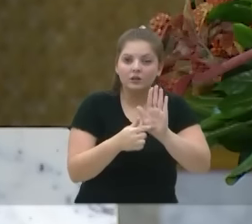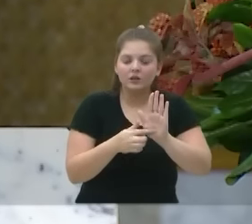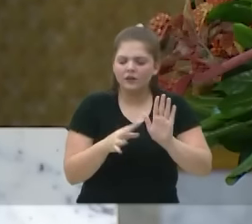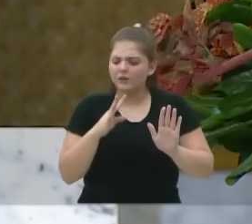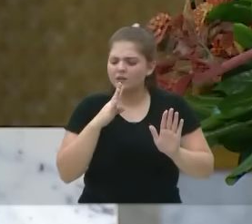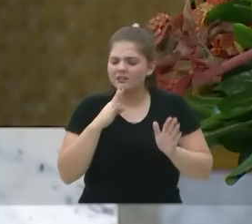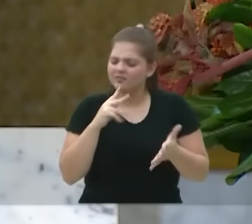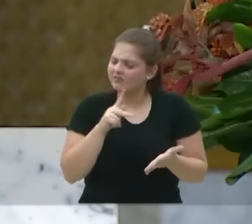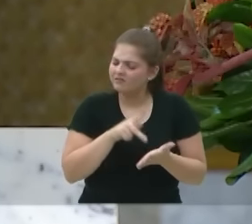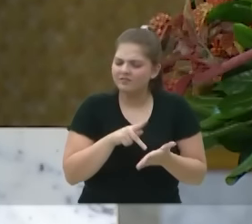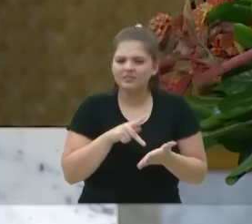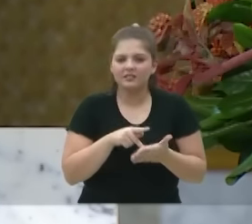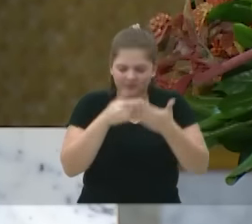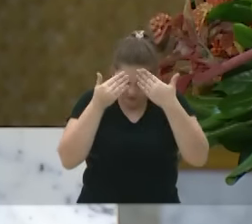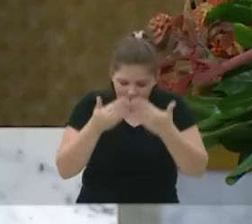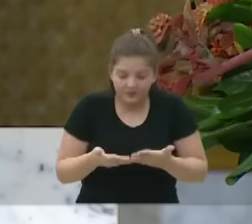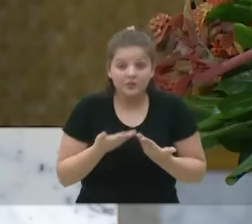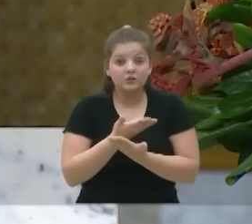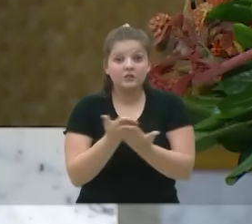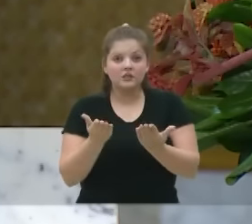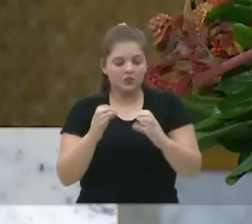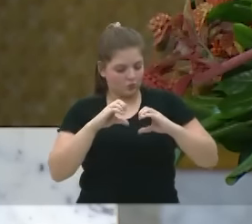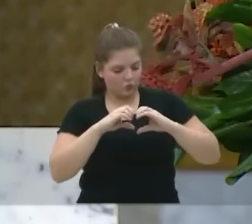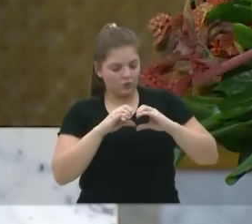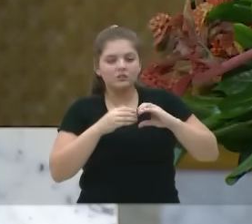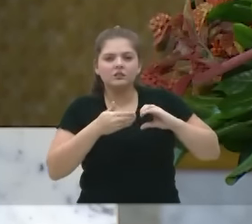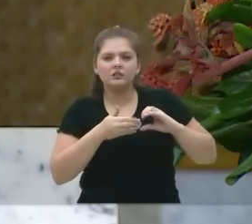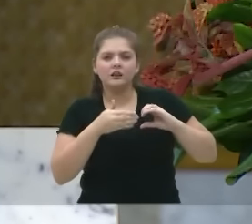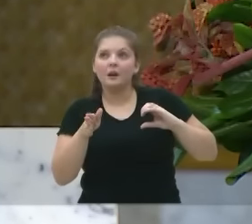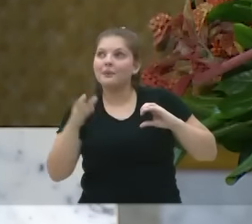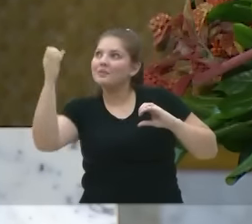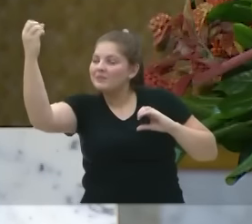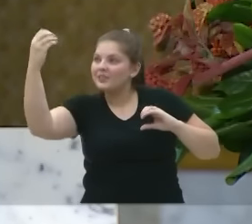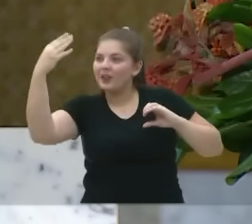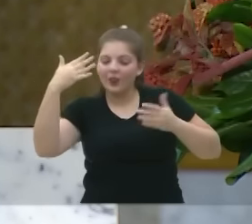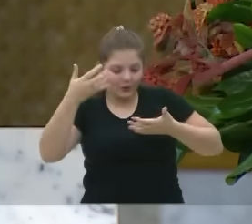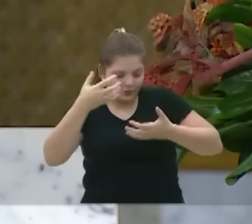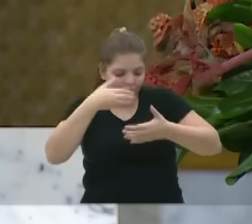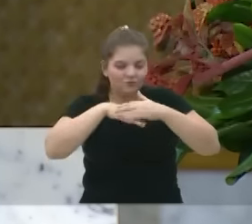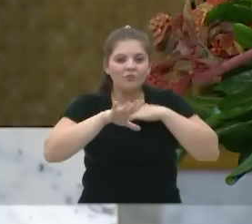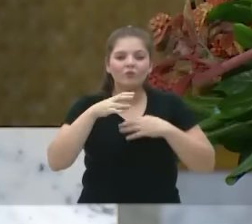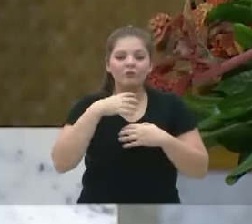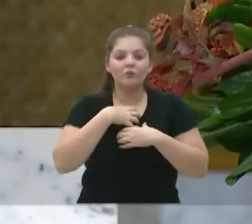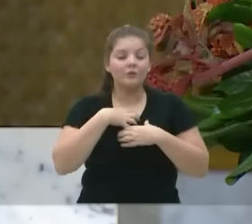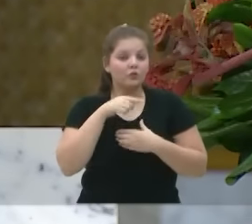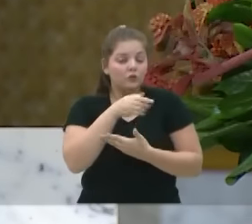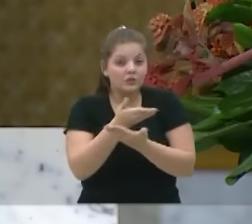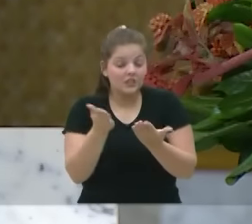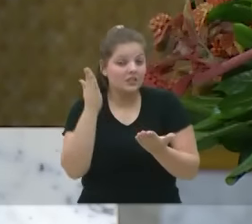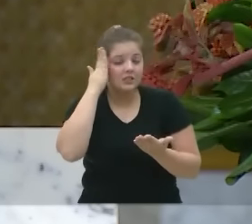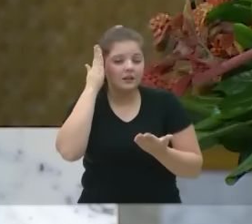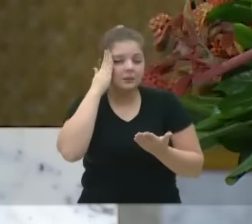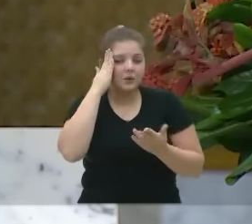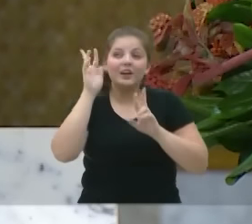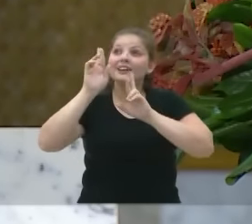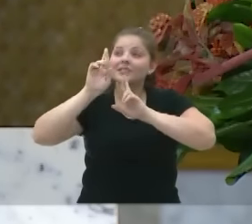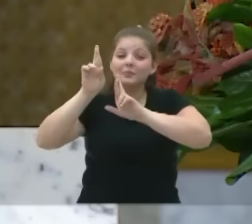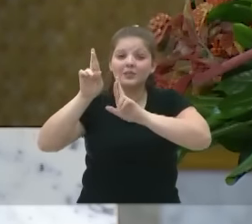conhecer. Que Ele abra o vosso coração à sua luz, para que saibais qual a esperança que o